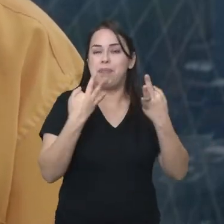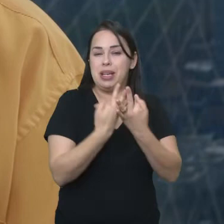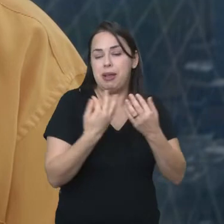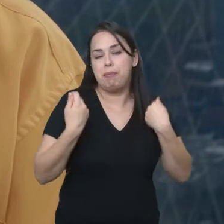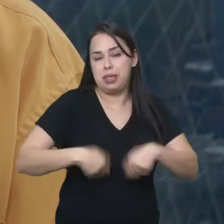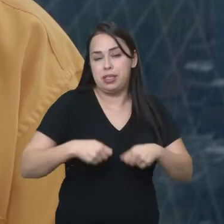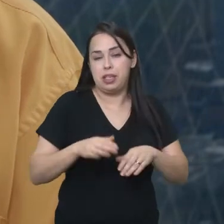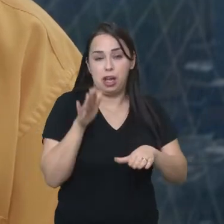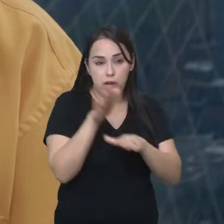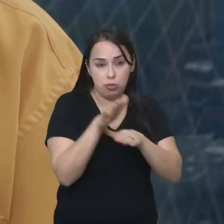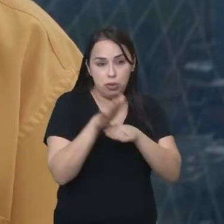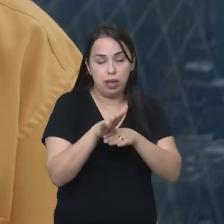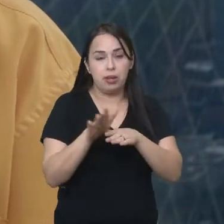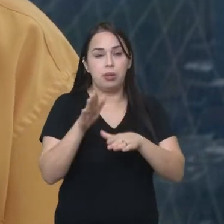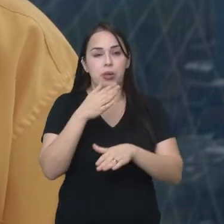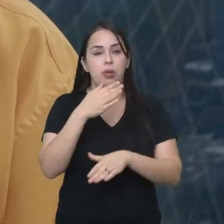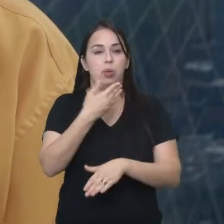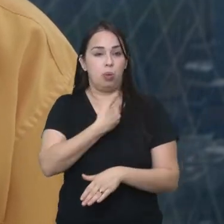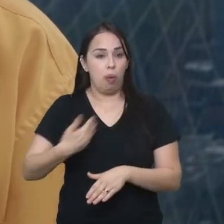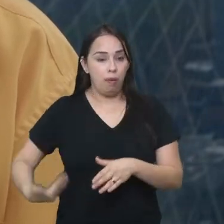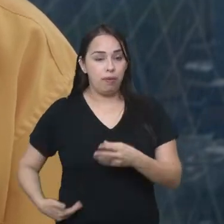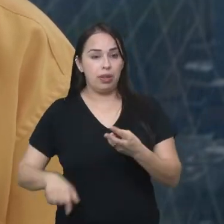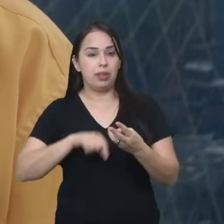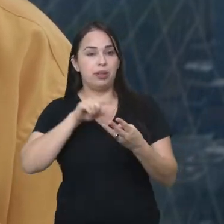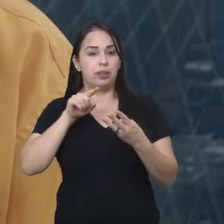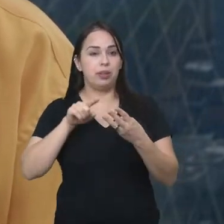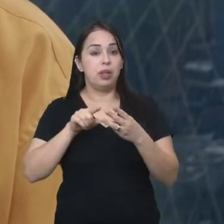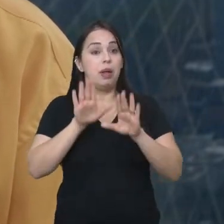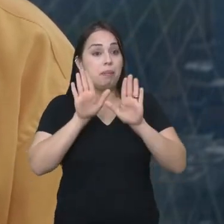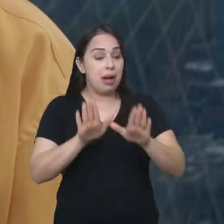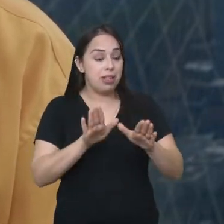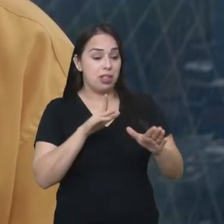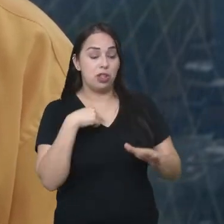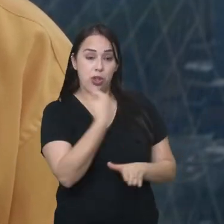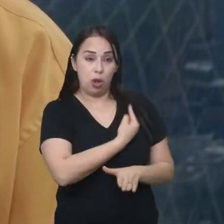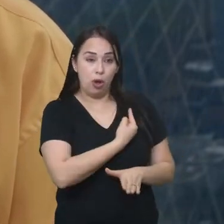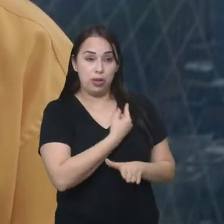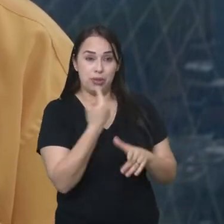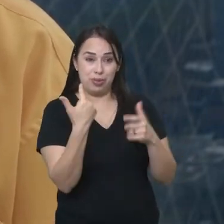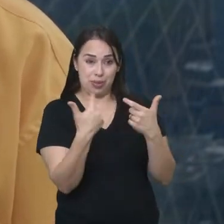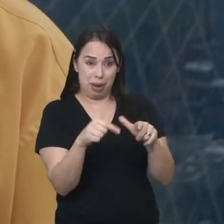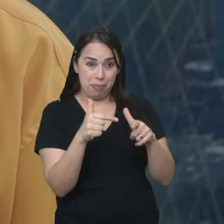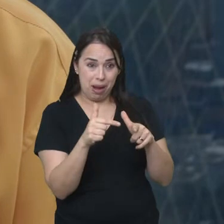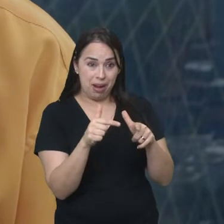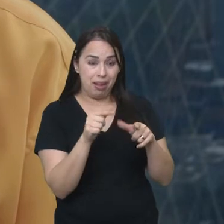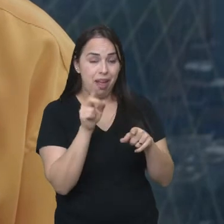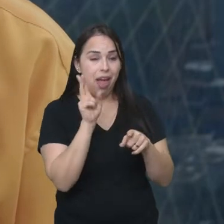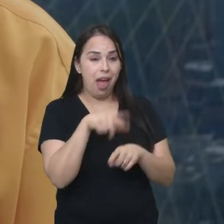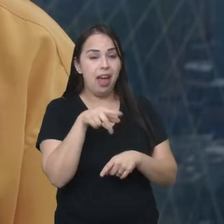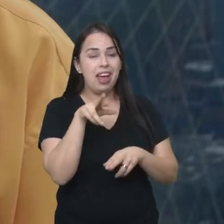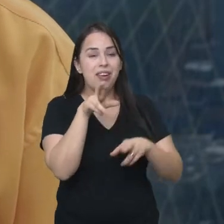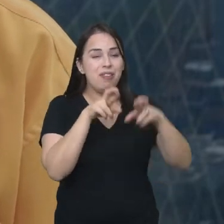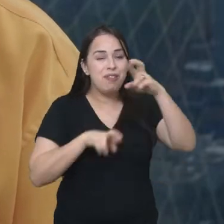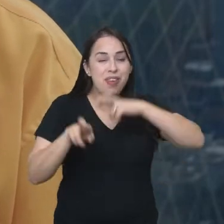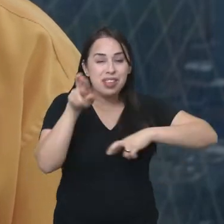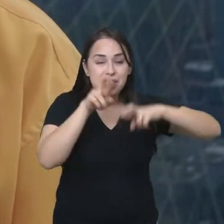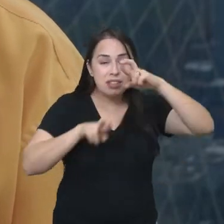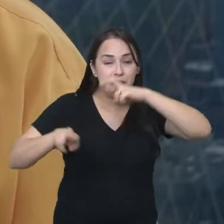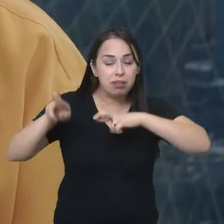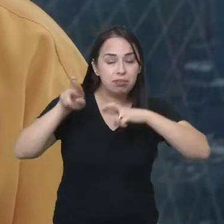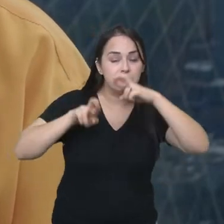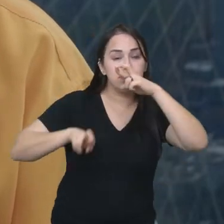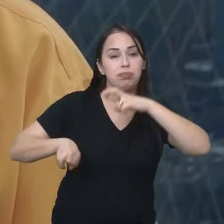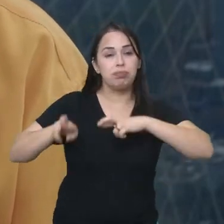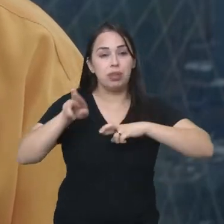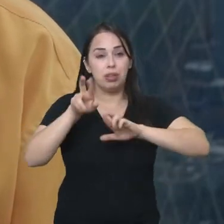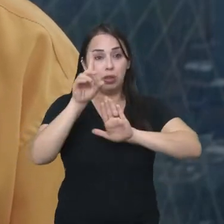essa contribuição. E o Conselho vai estar lá para poder garantir esses direitos, né? Ele é como se fosse o fiscal, né, do Estatuto para